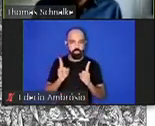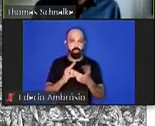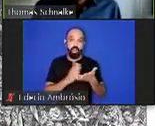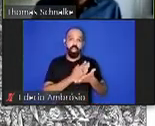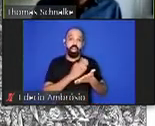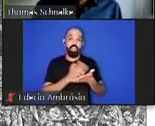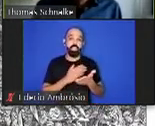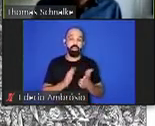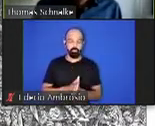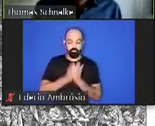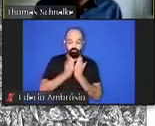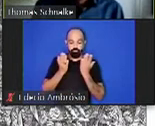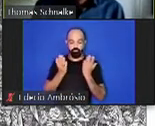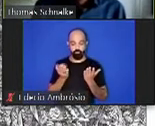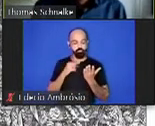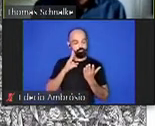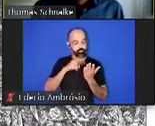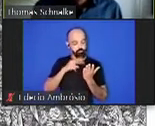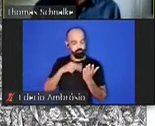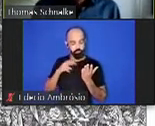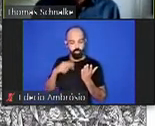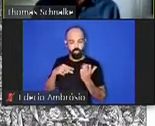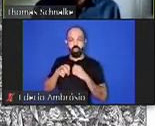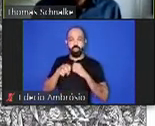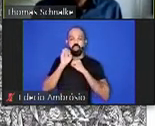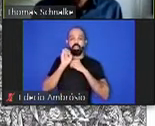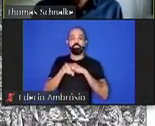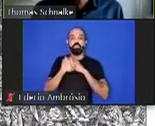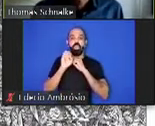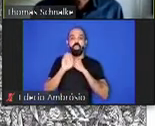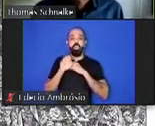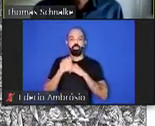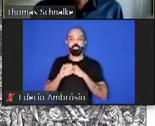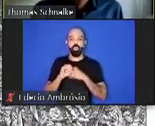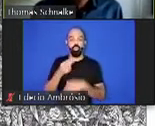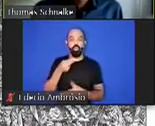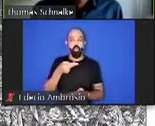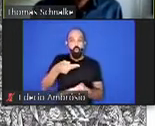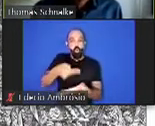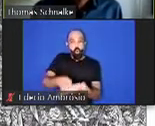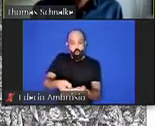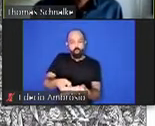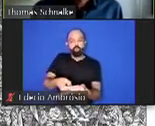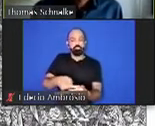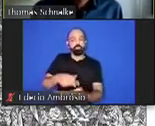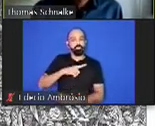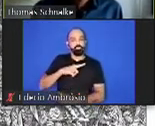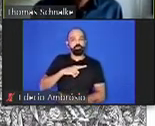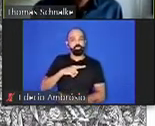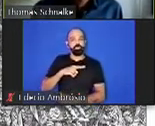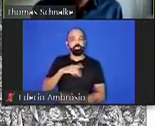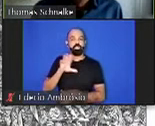está lendo, dando uma aula. O corpo também está na foto.